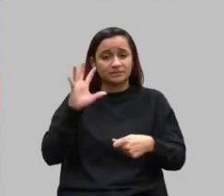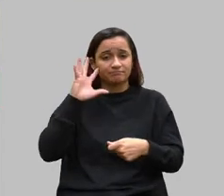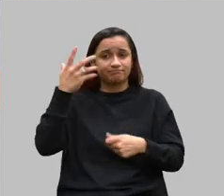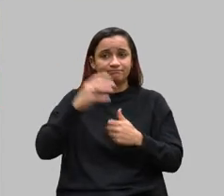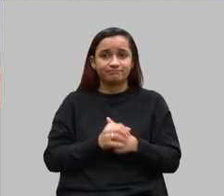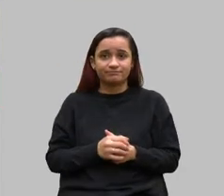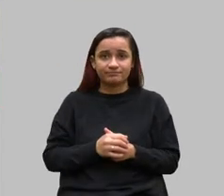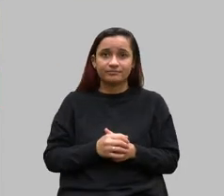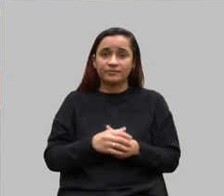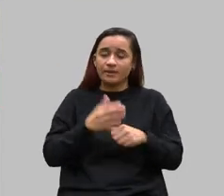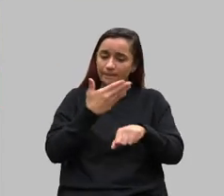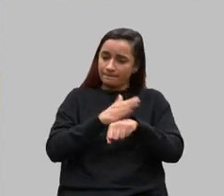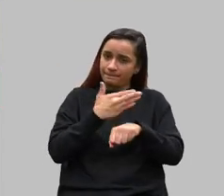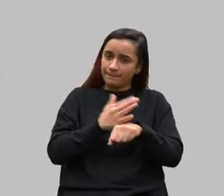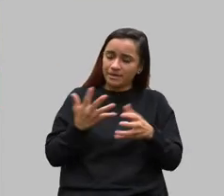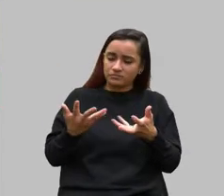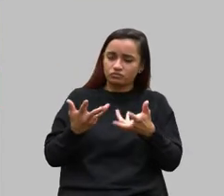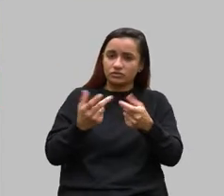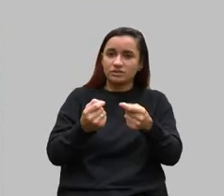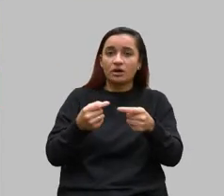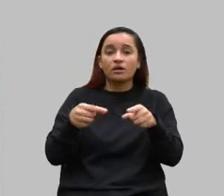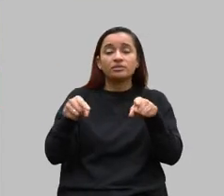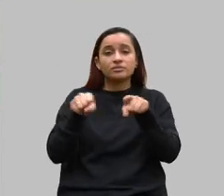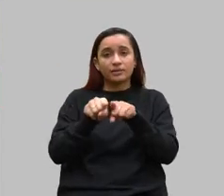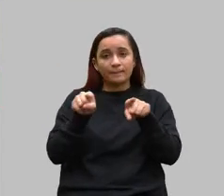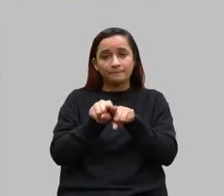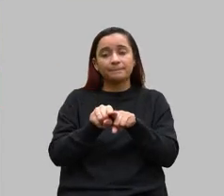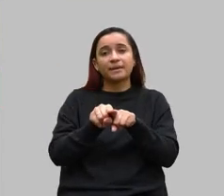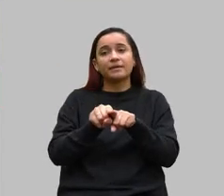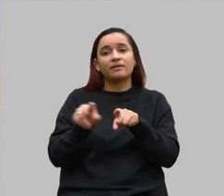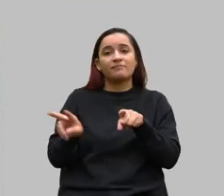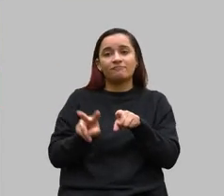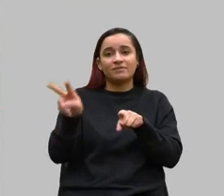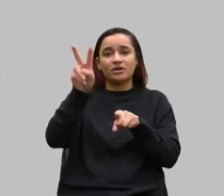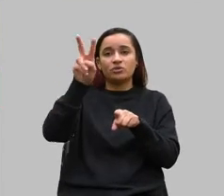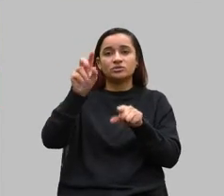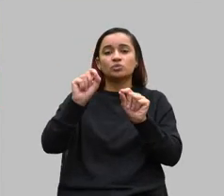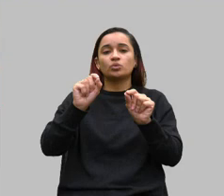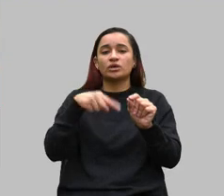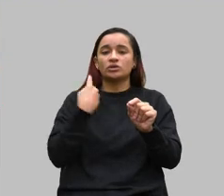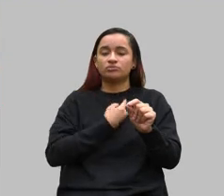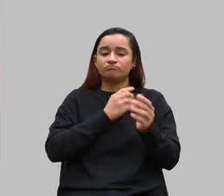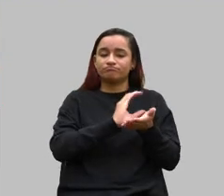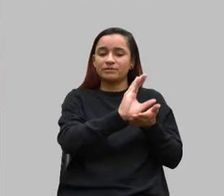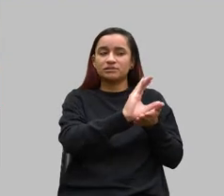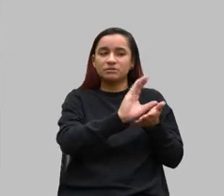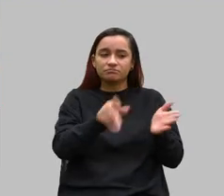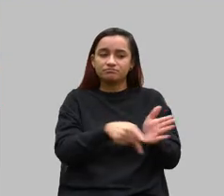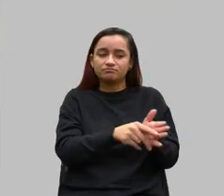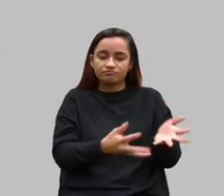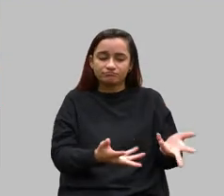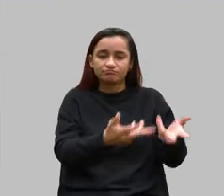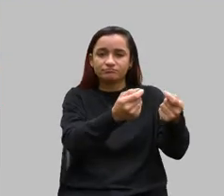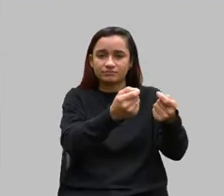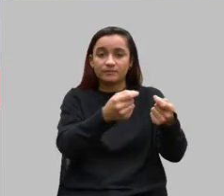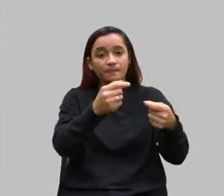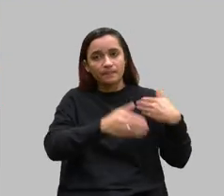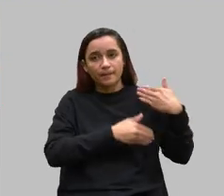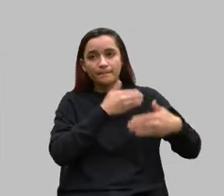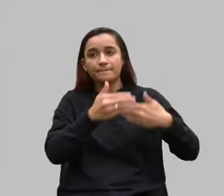com operações eficientes mas que também ativo para que a gente possa reinvestir no setor de ferrovias e nesse processo